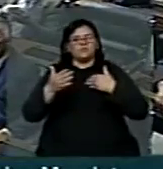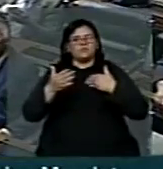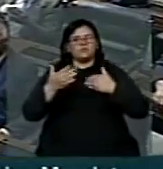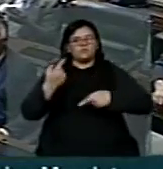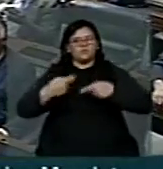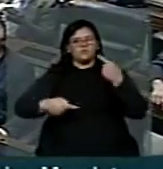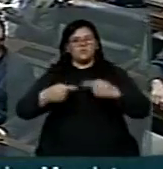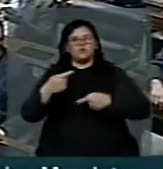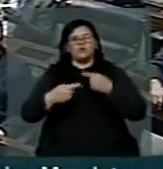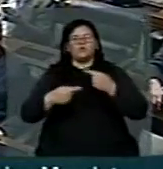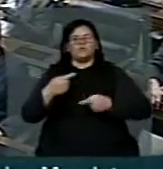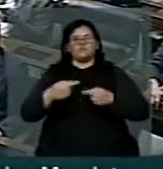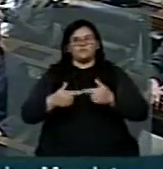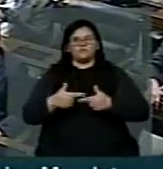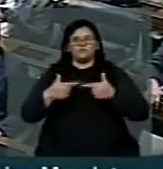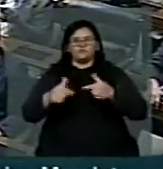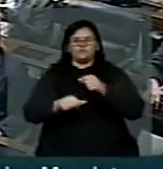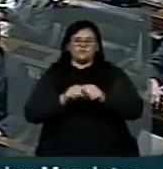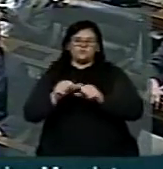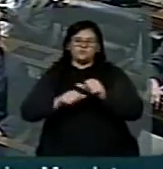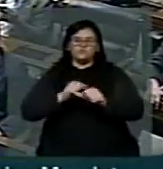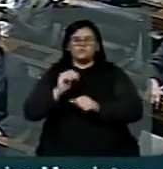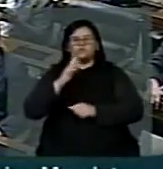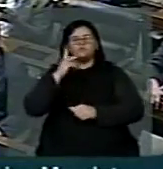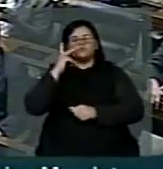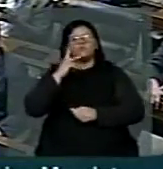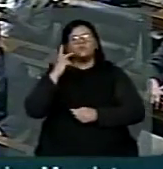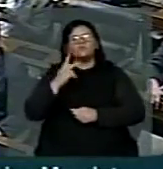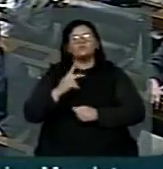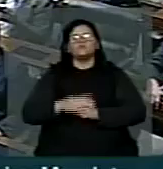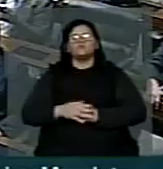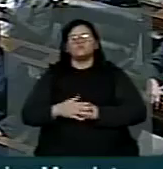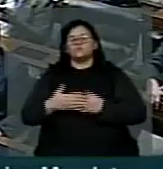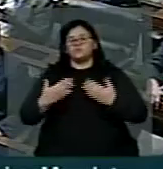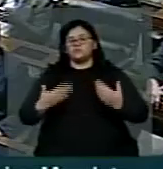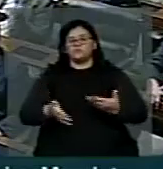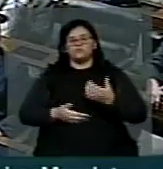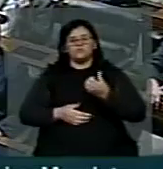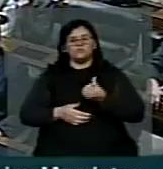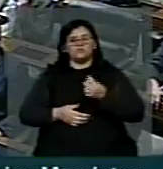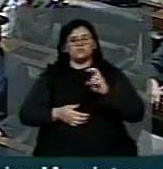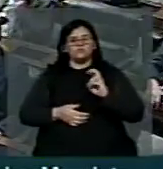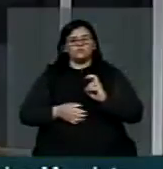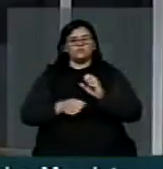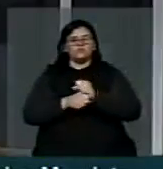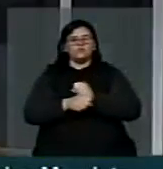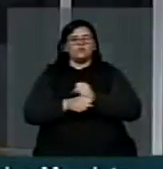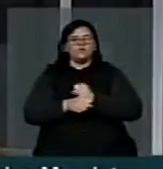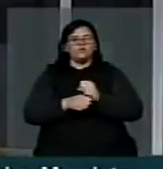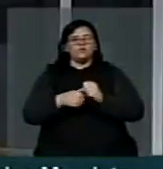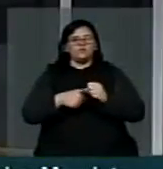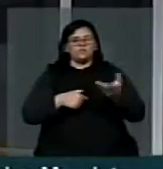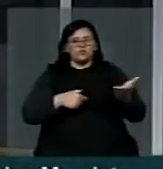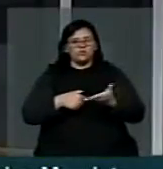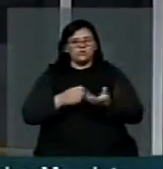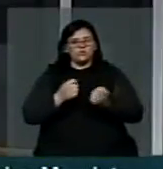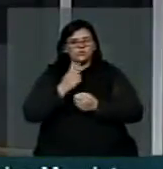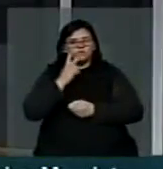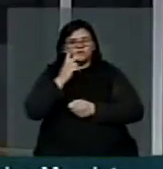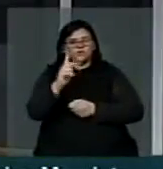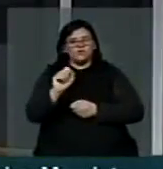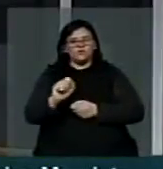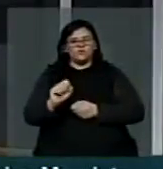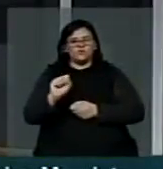Grabois, líder da nossa bancada. Ou seja, levamos 65 anos para dizer simbolicamente